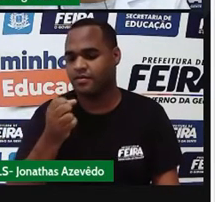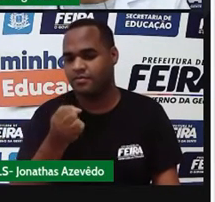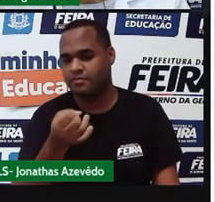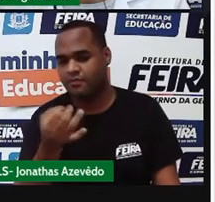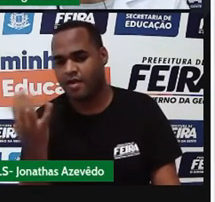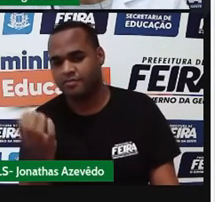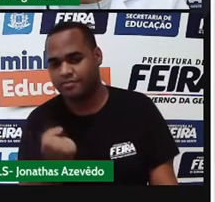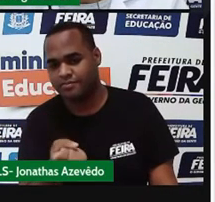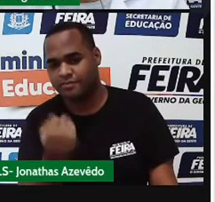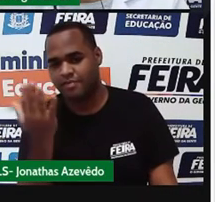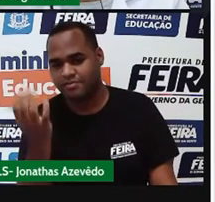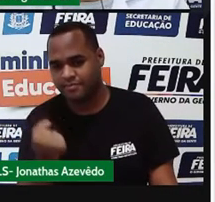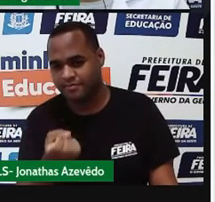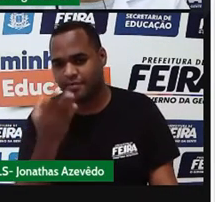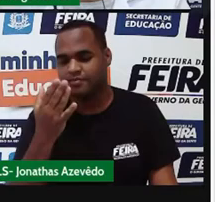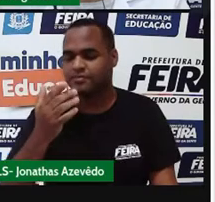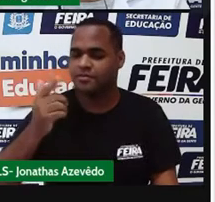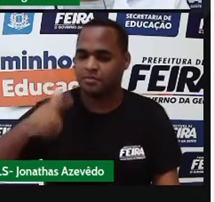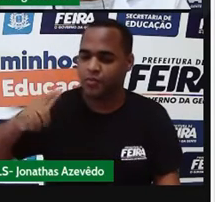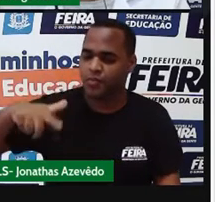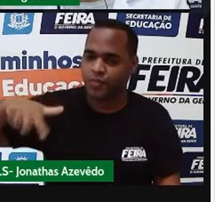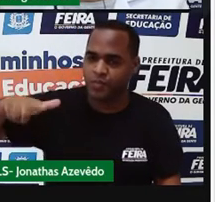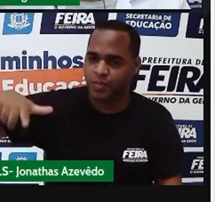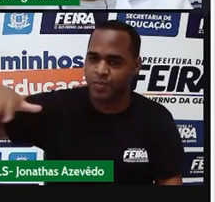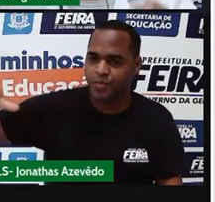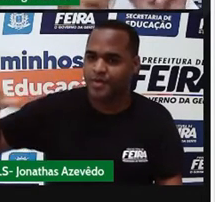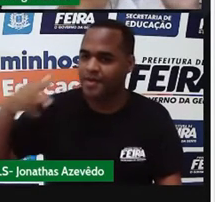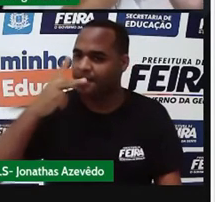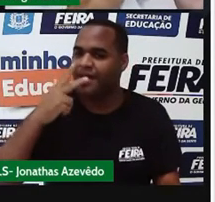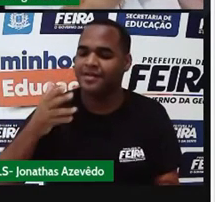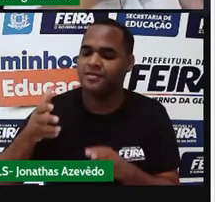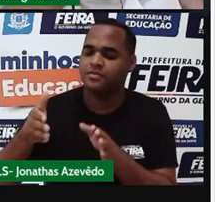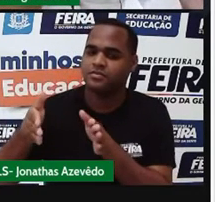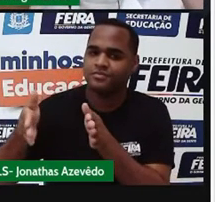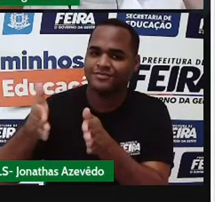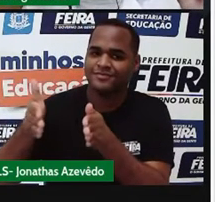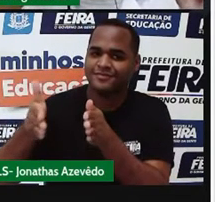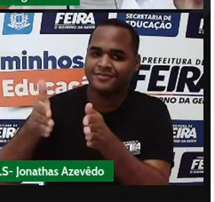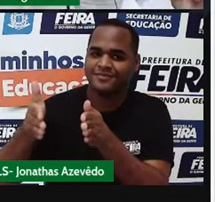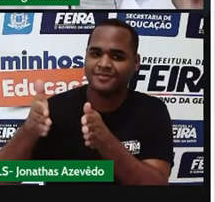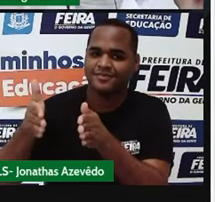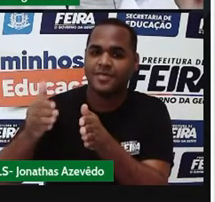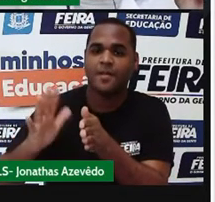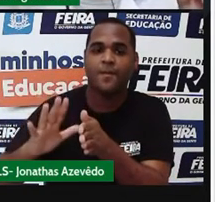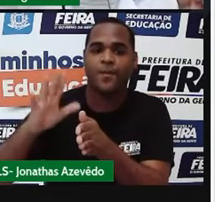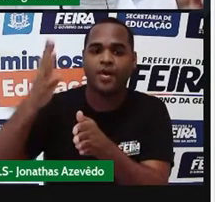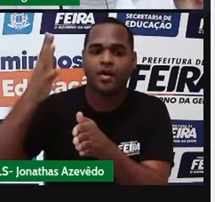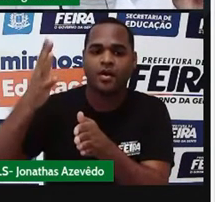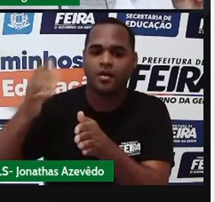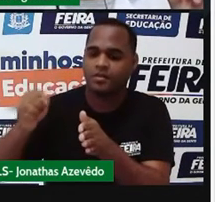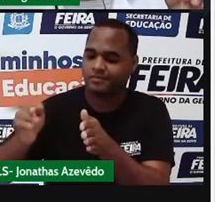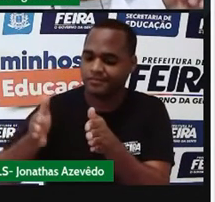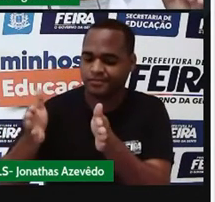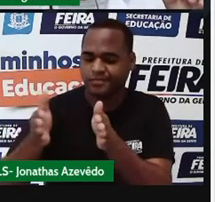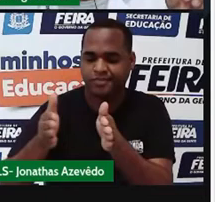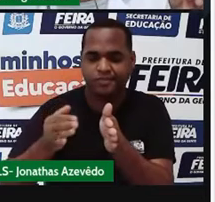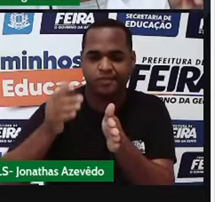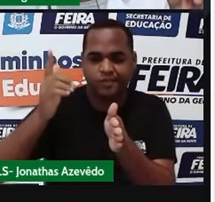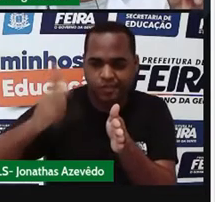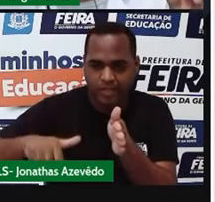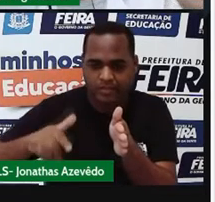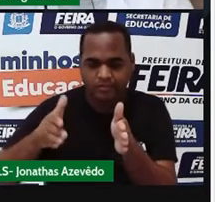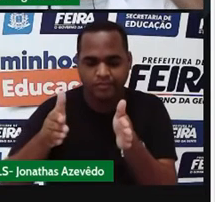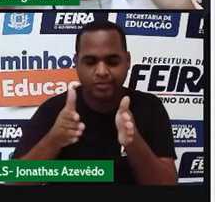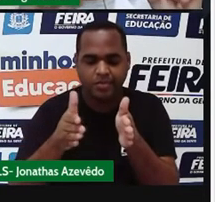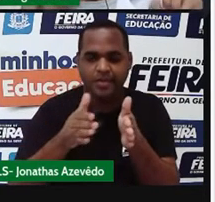infinitamente tá dá uma ideia de período período é aquilo que fica acontecendo a mesma coisa várias